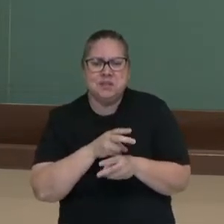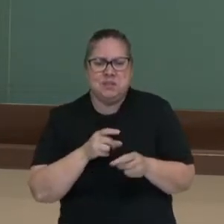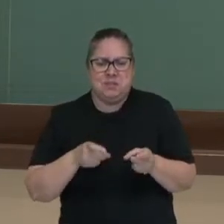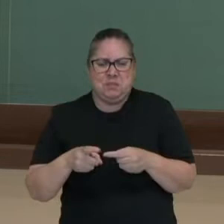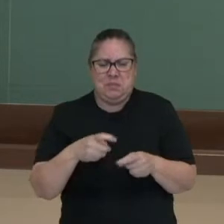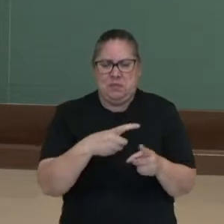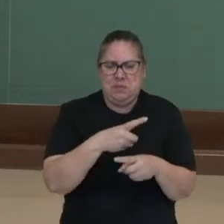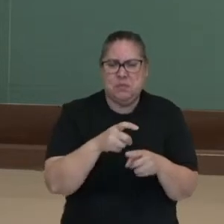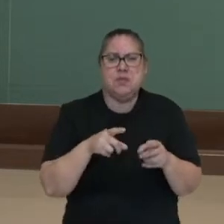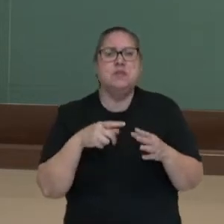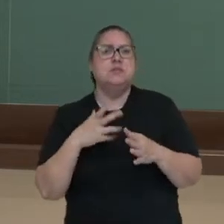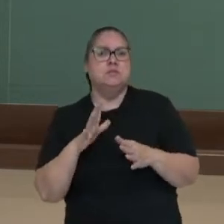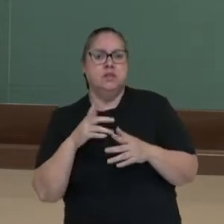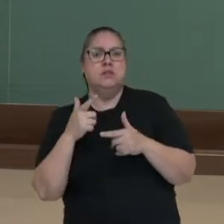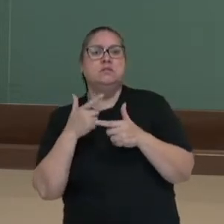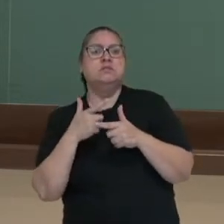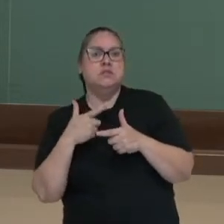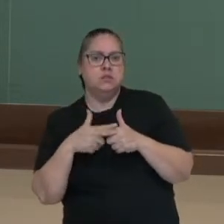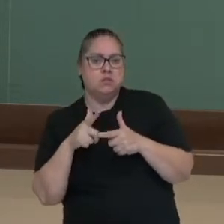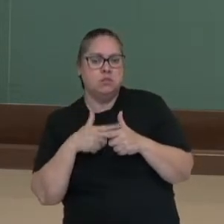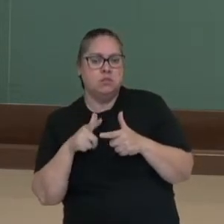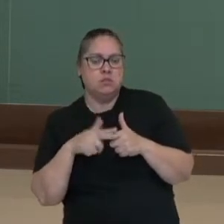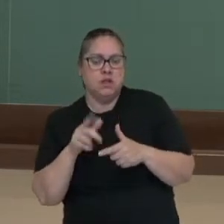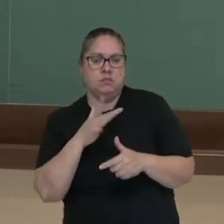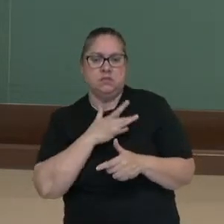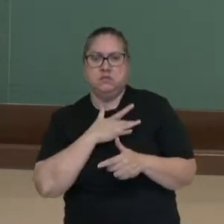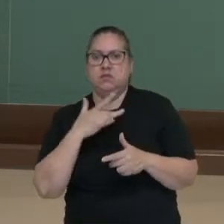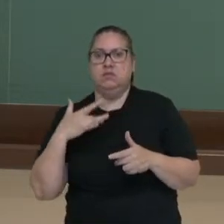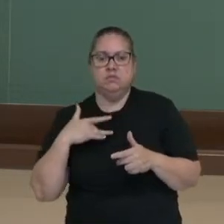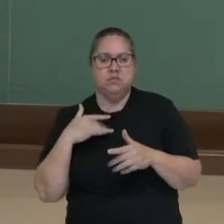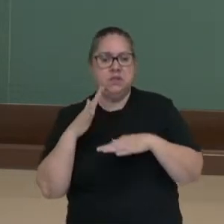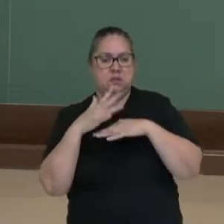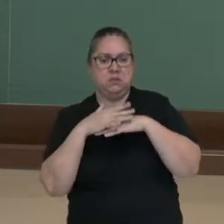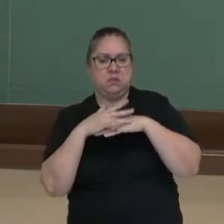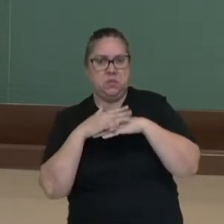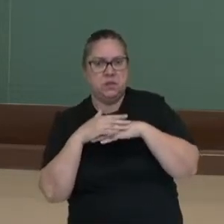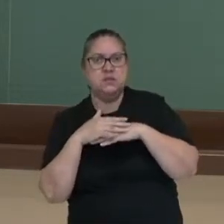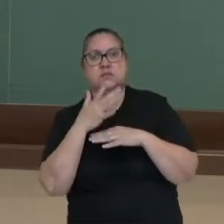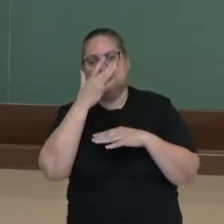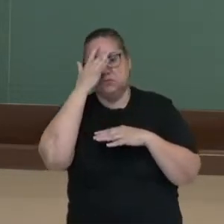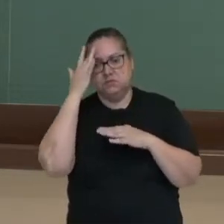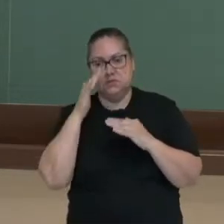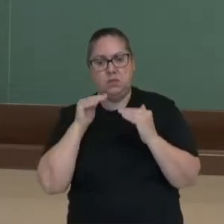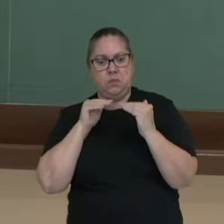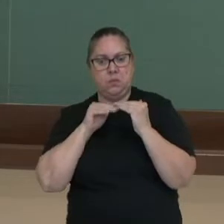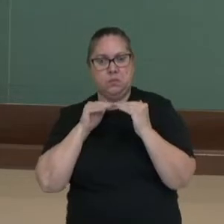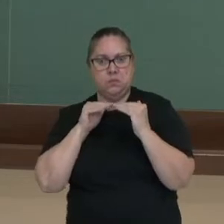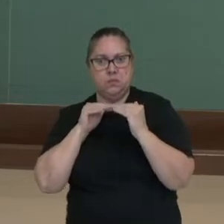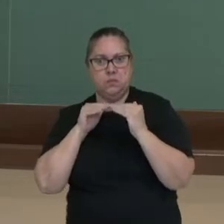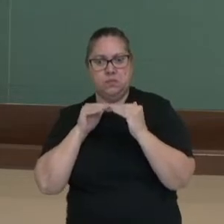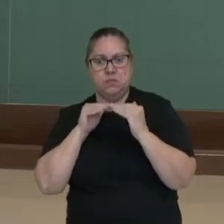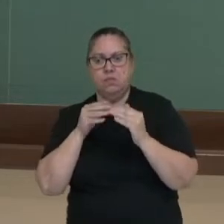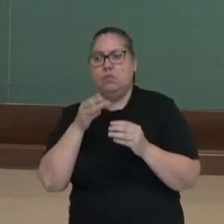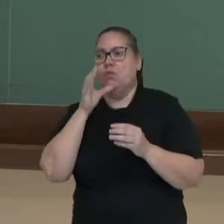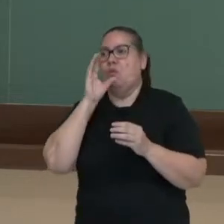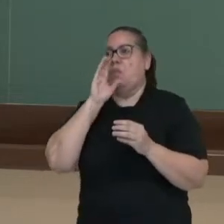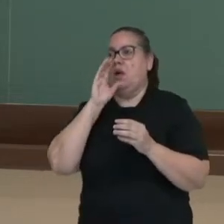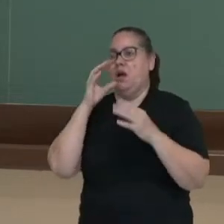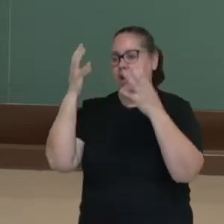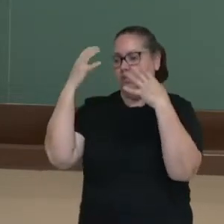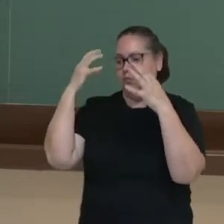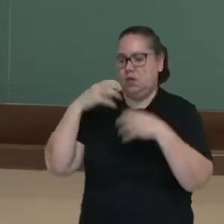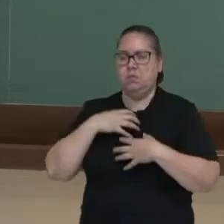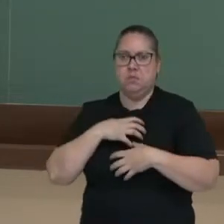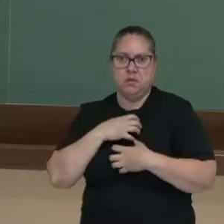vai causar alguma doença para quem tiver contato com ela ali na, né, nessa condição de